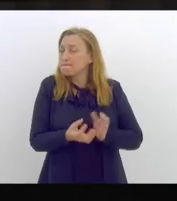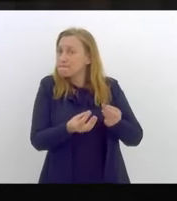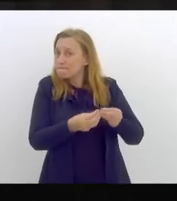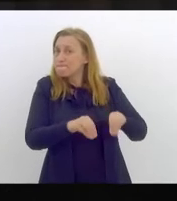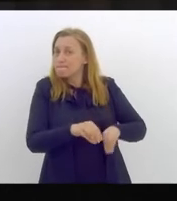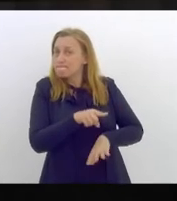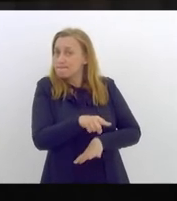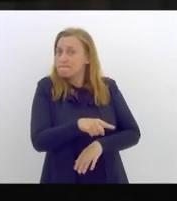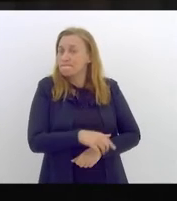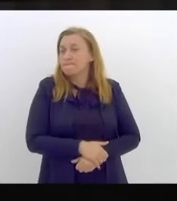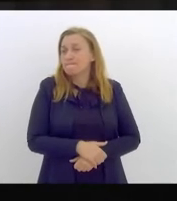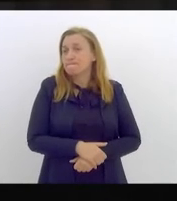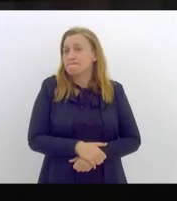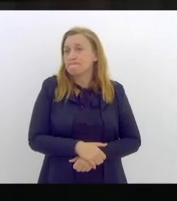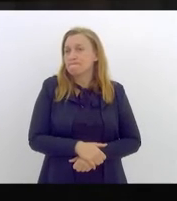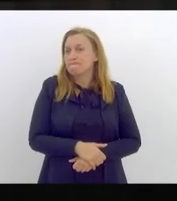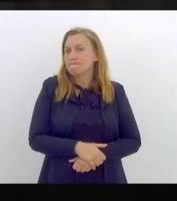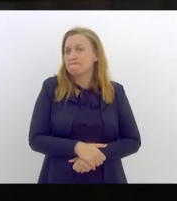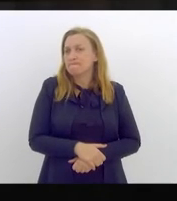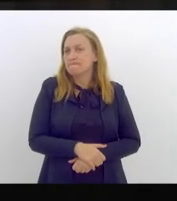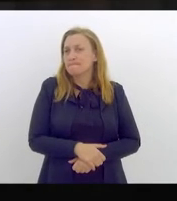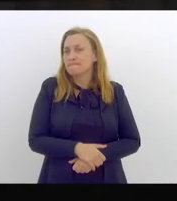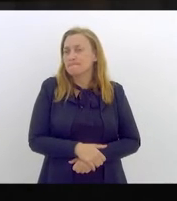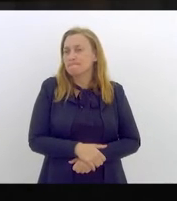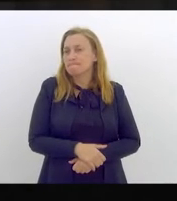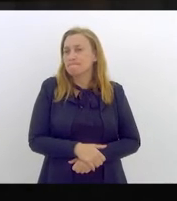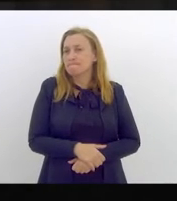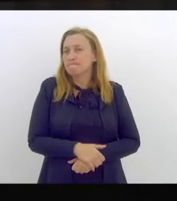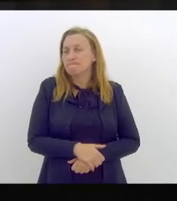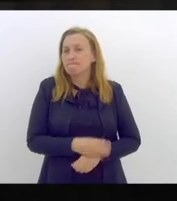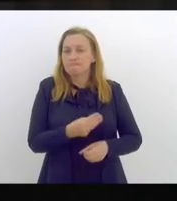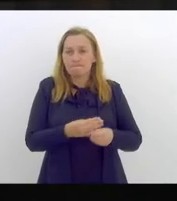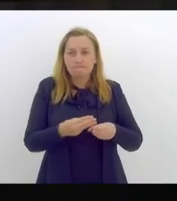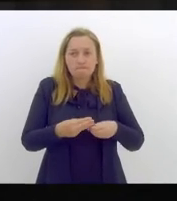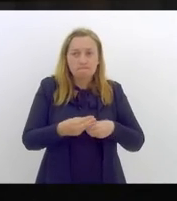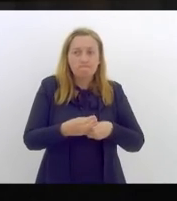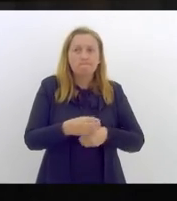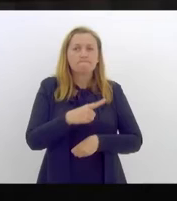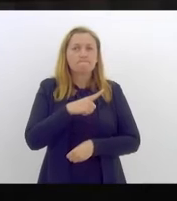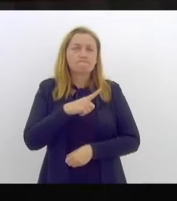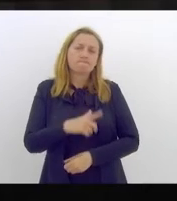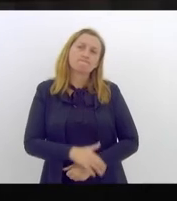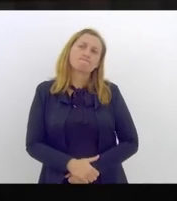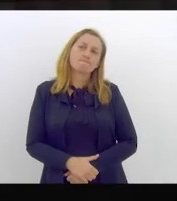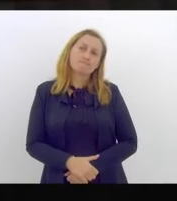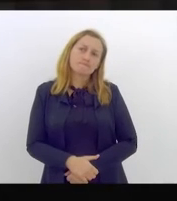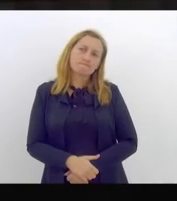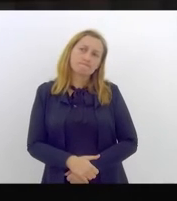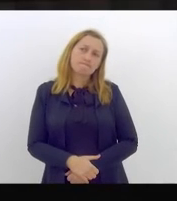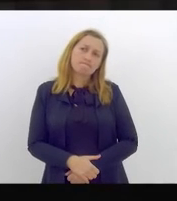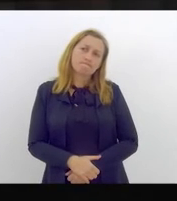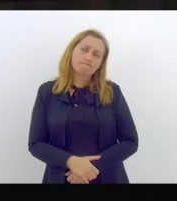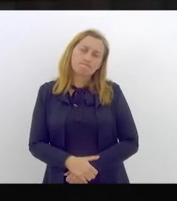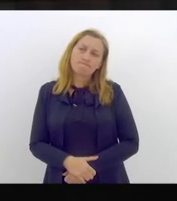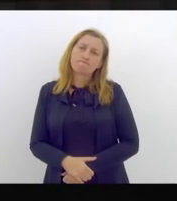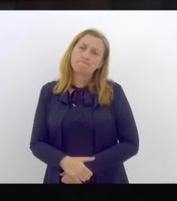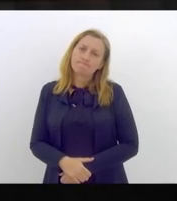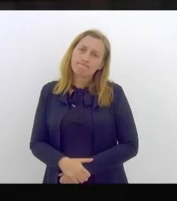prejuízos esses que terão os municípios? Os